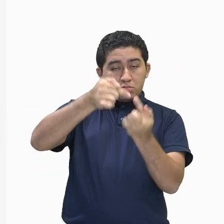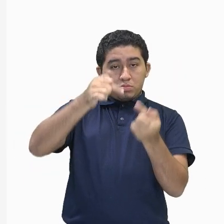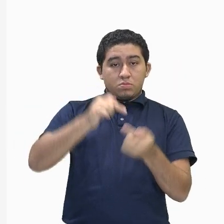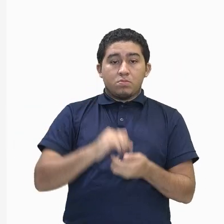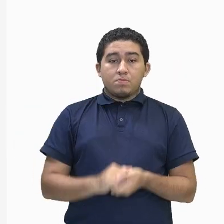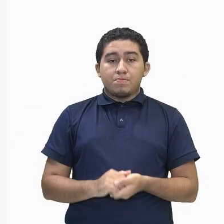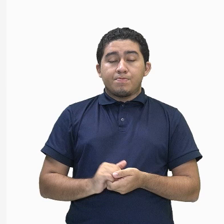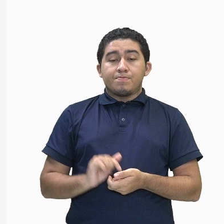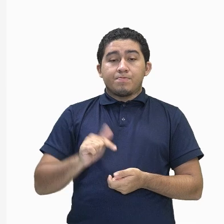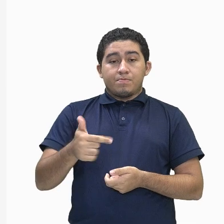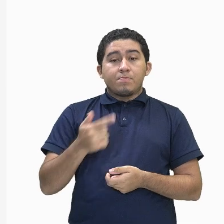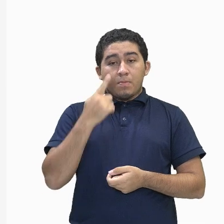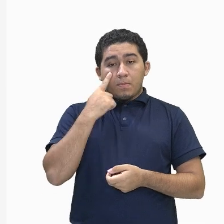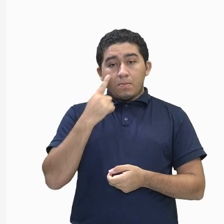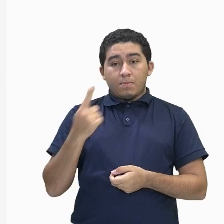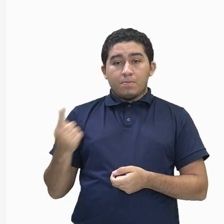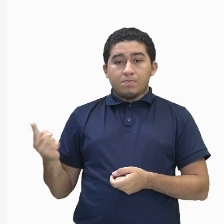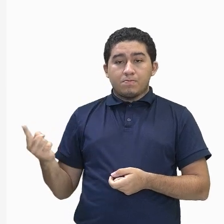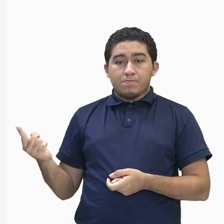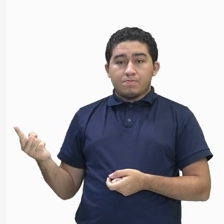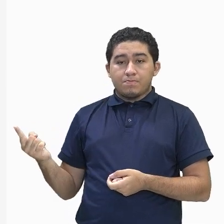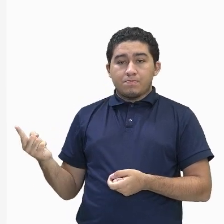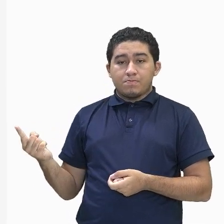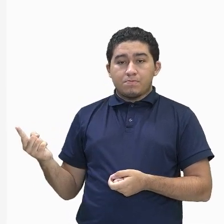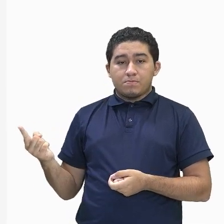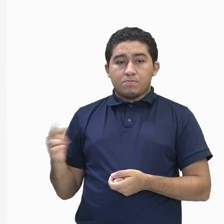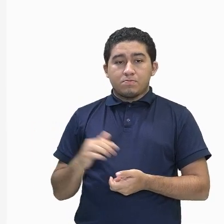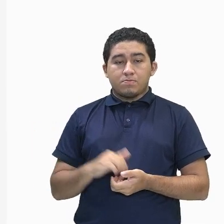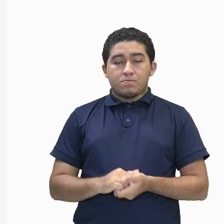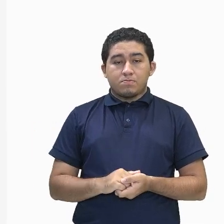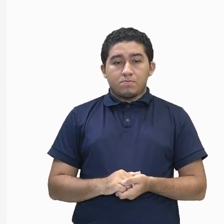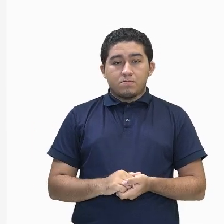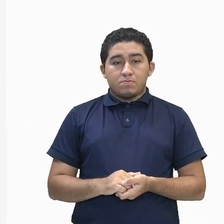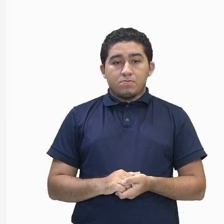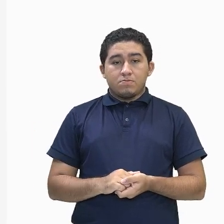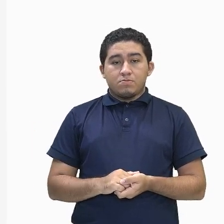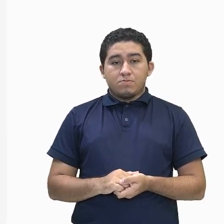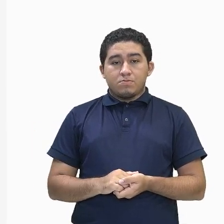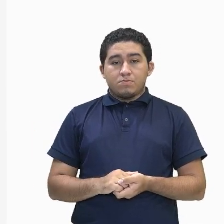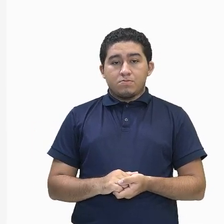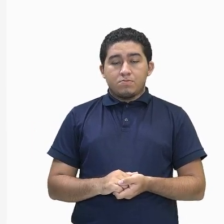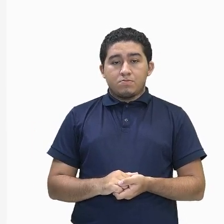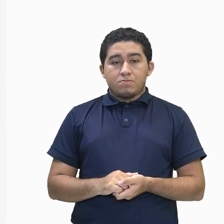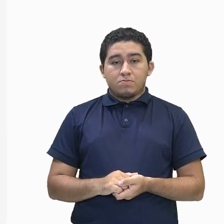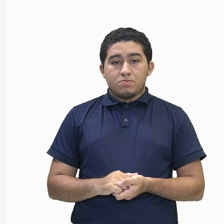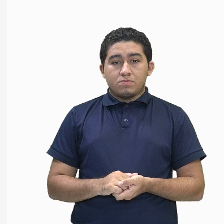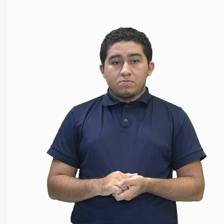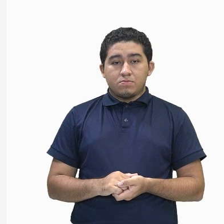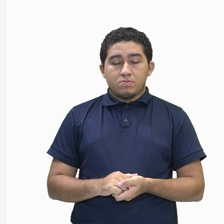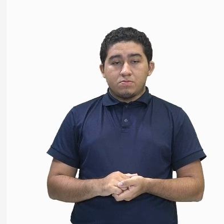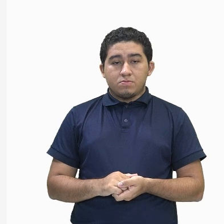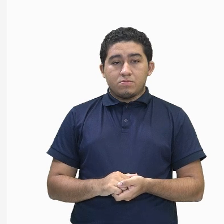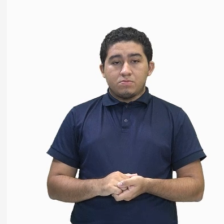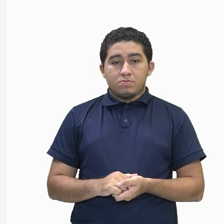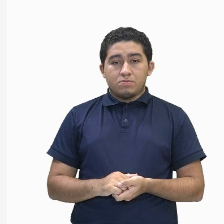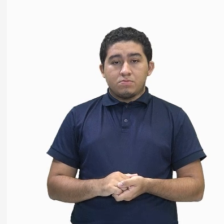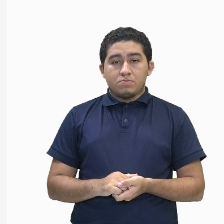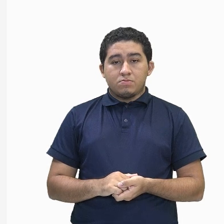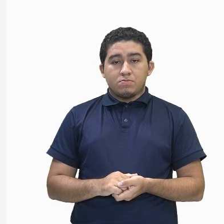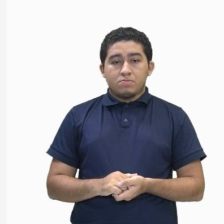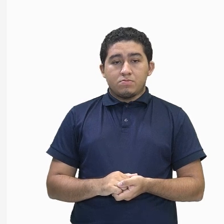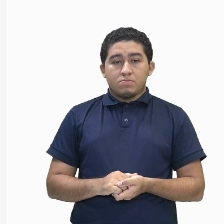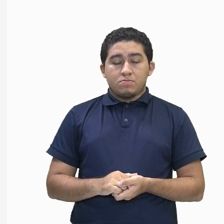um. Typical employers, né? Common employers are IT consultancies and